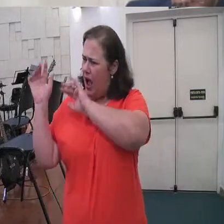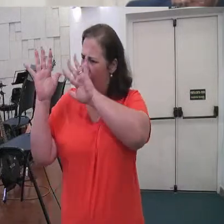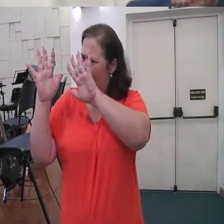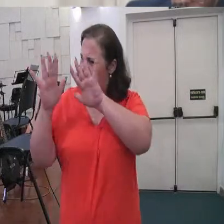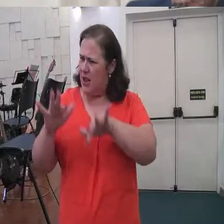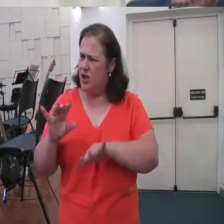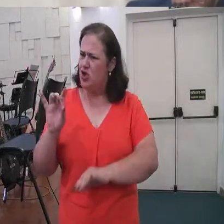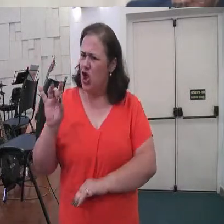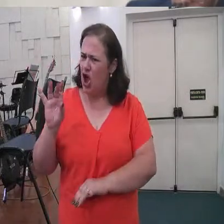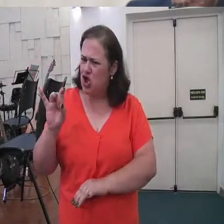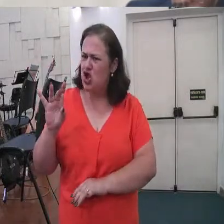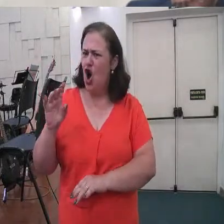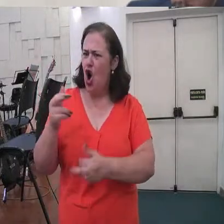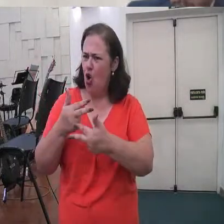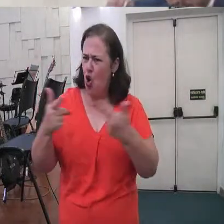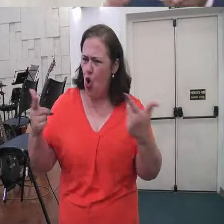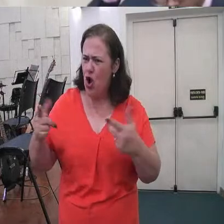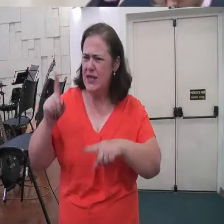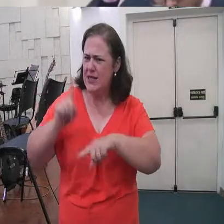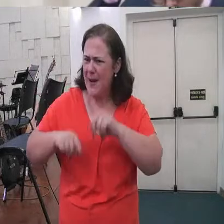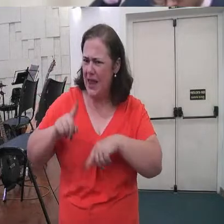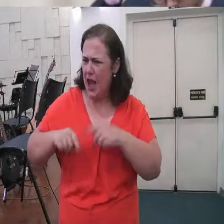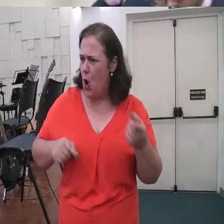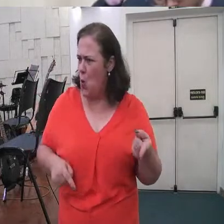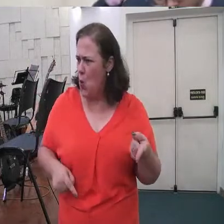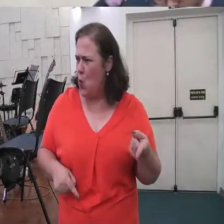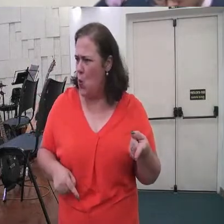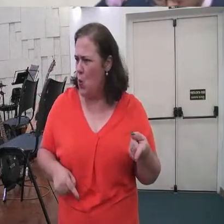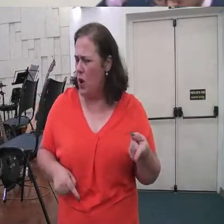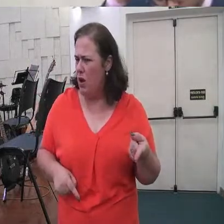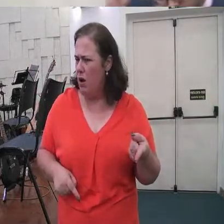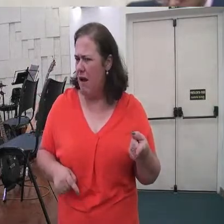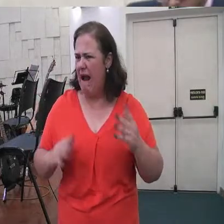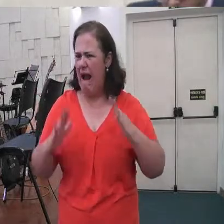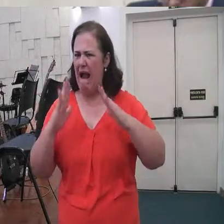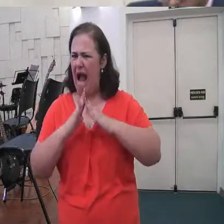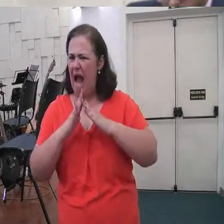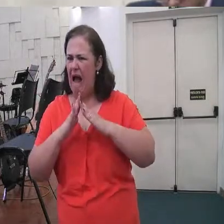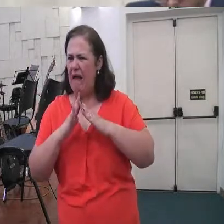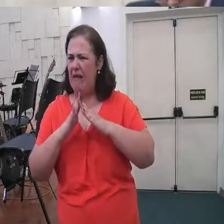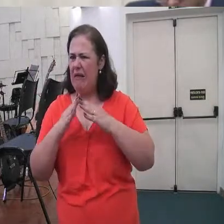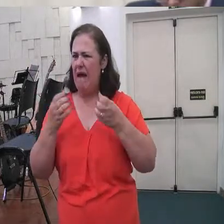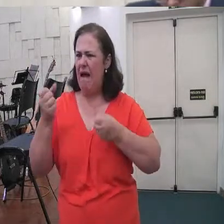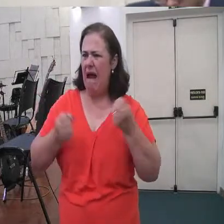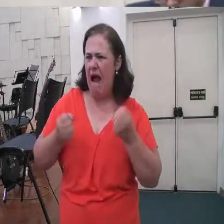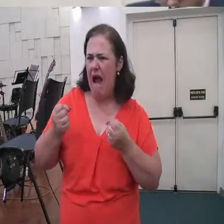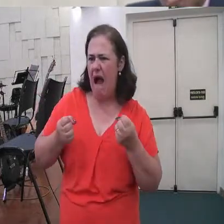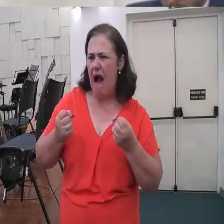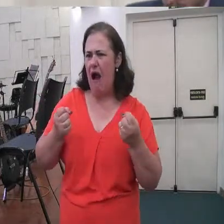meios. Mas nós vamos ter outro tipo de fé. É a fé